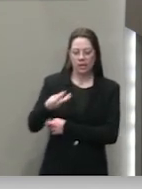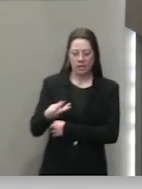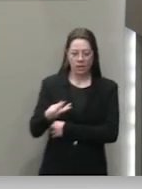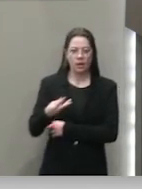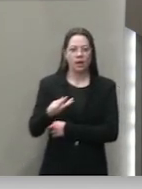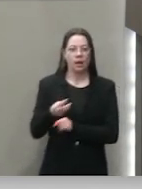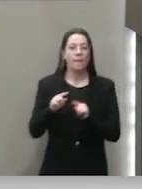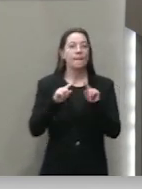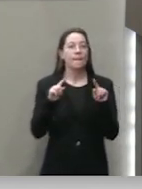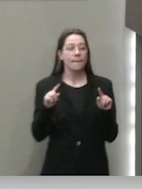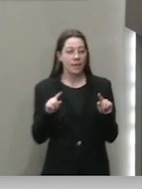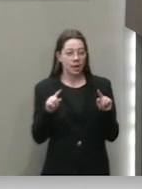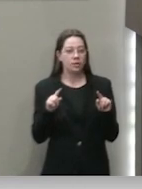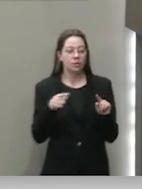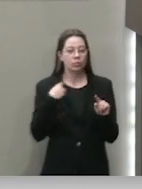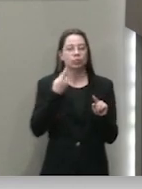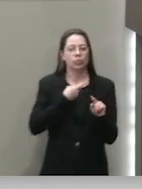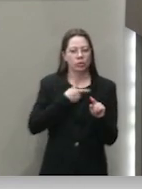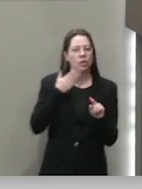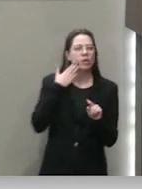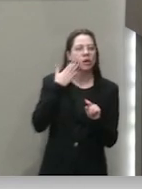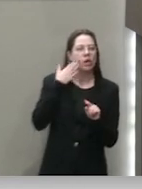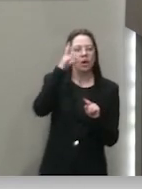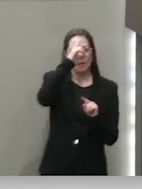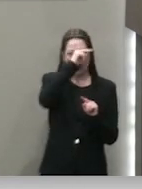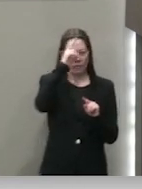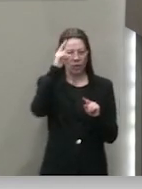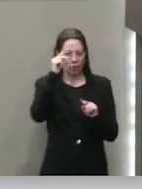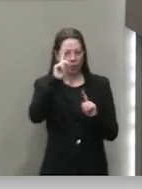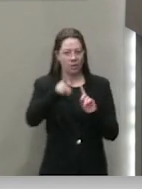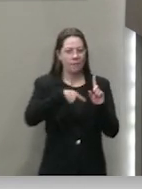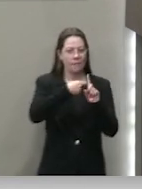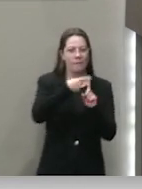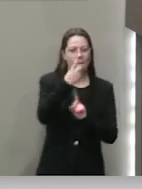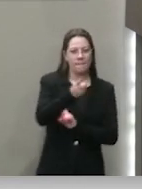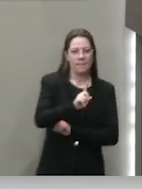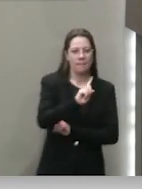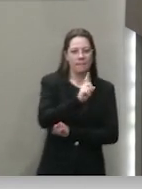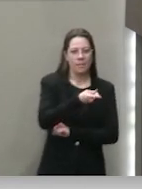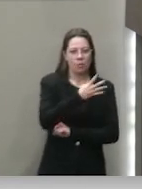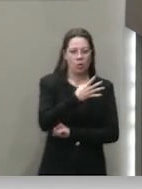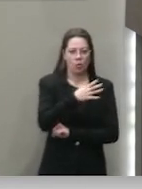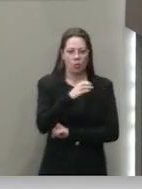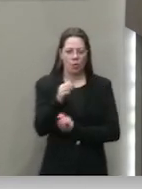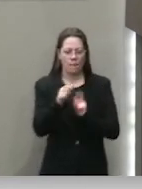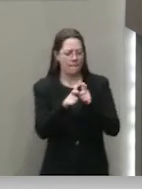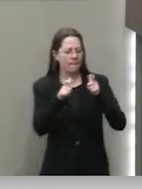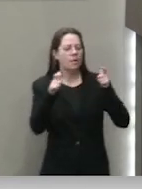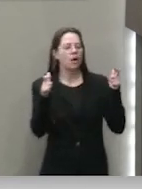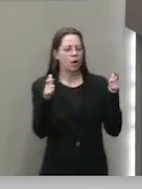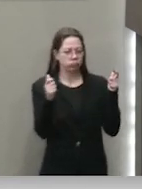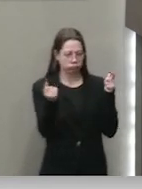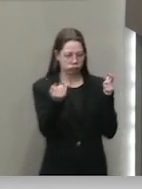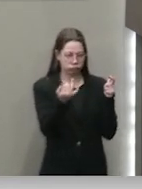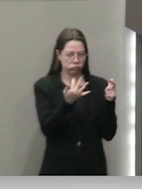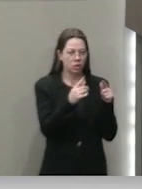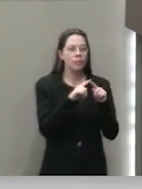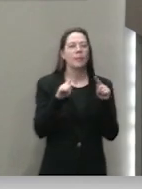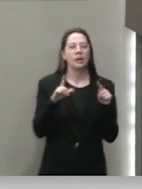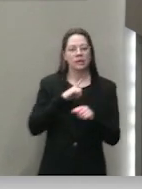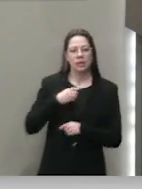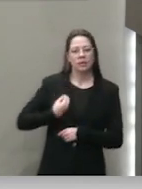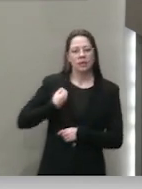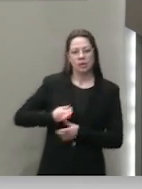1.663. Só a rede municipal é 1.400. Então, a gente sabe que esse número é muito maior, mas são esses os